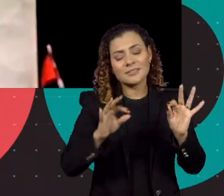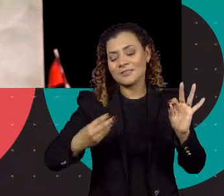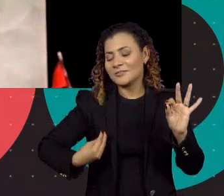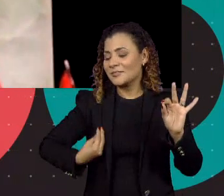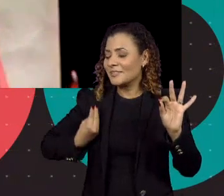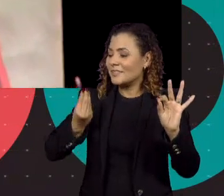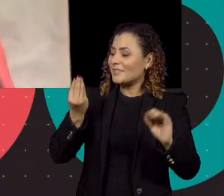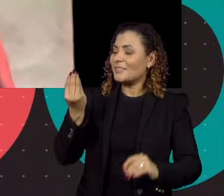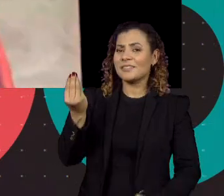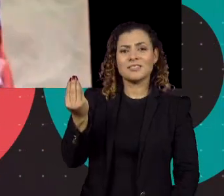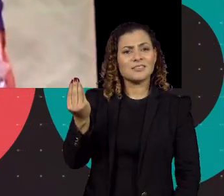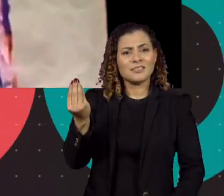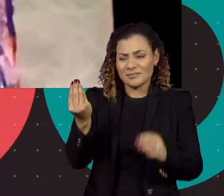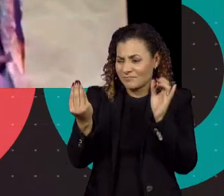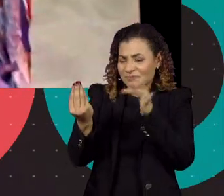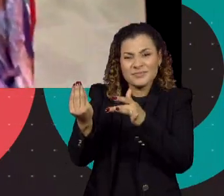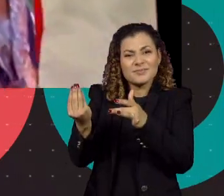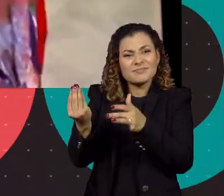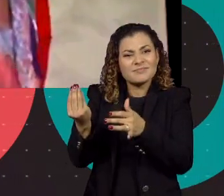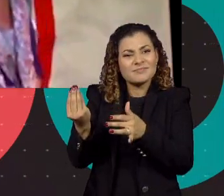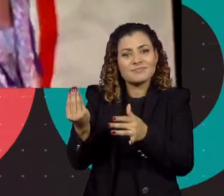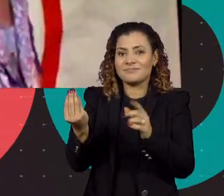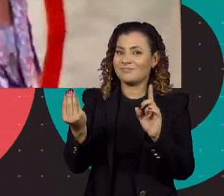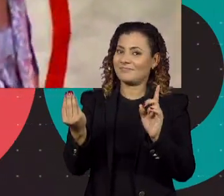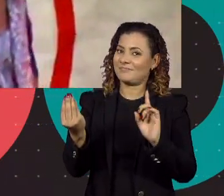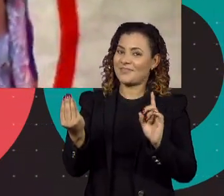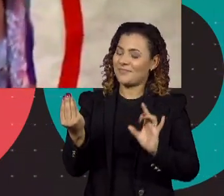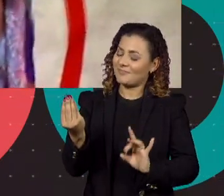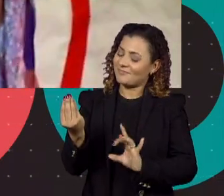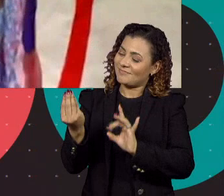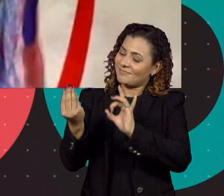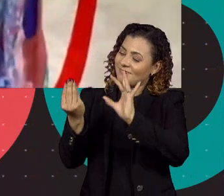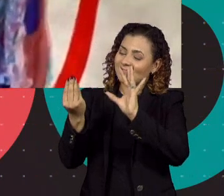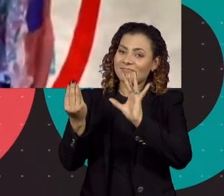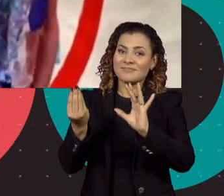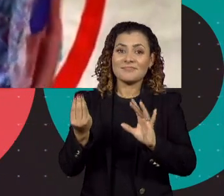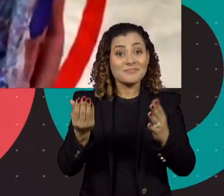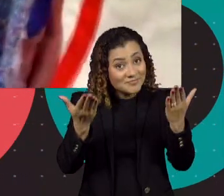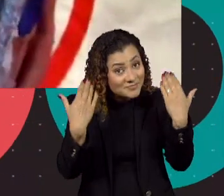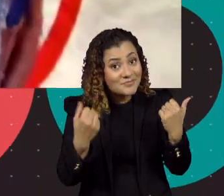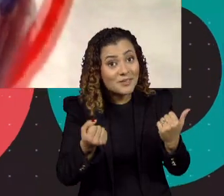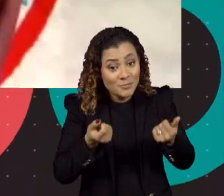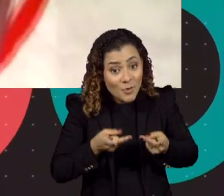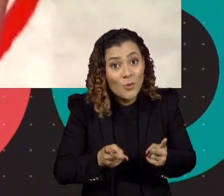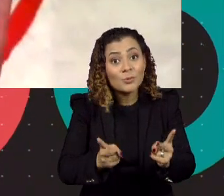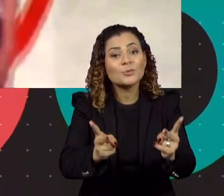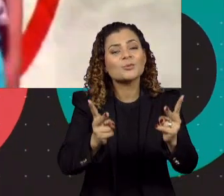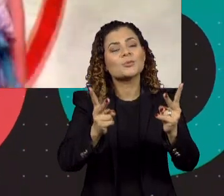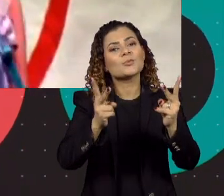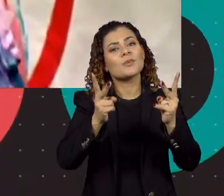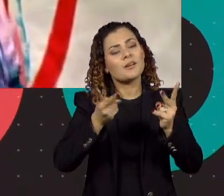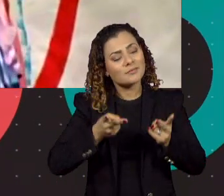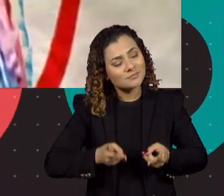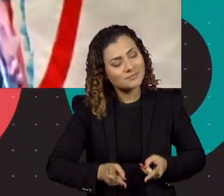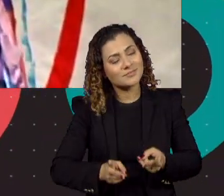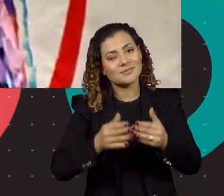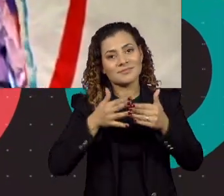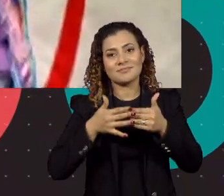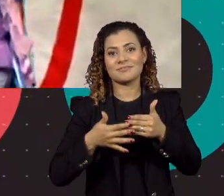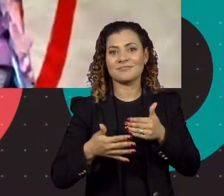não é apenas uma moeda. Vamos continuar bordando mais e mais.